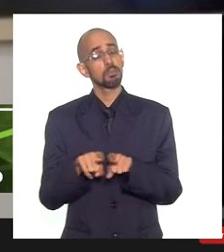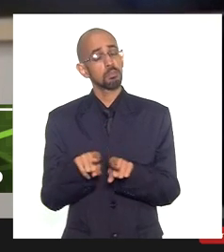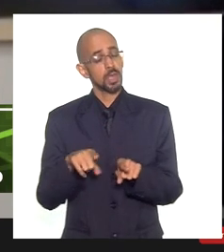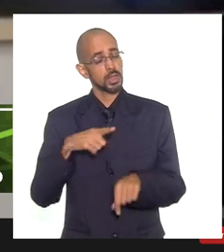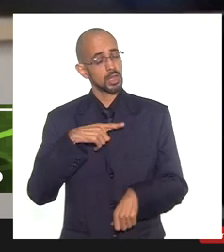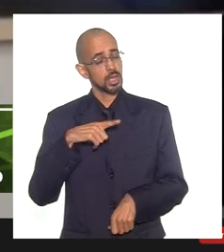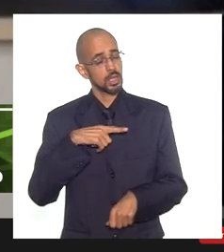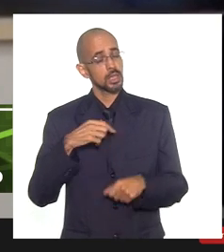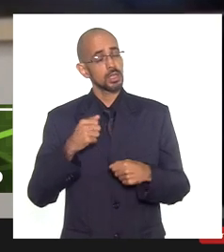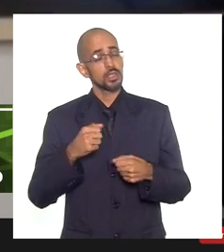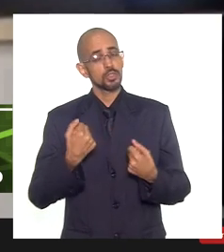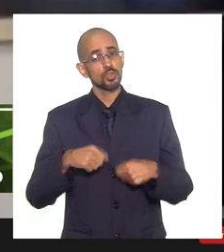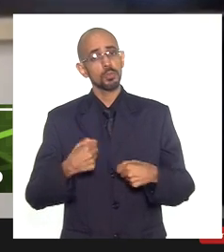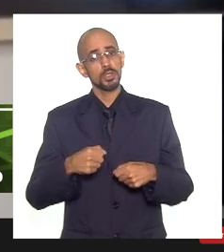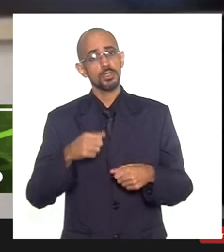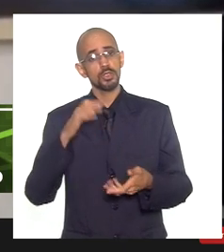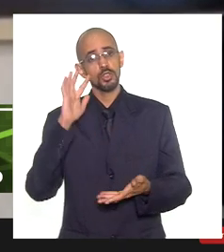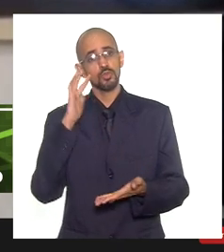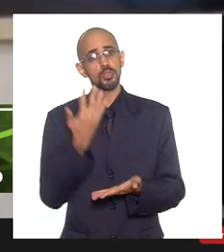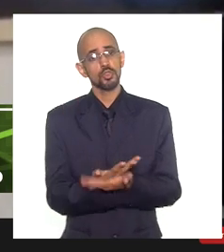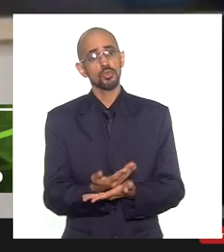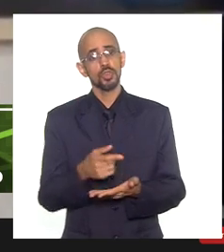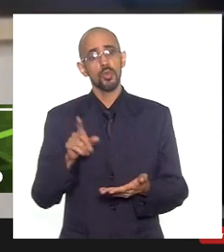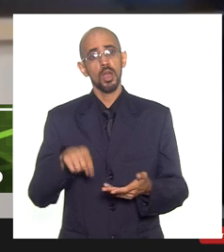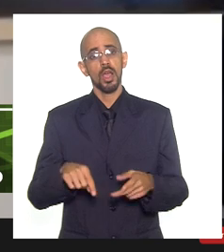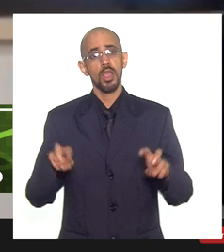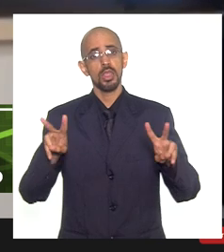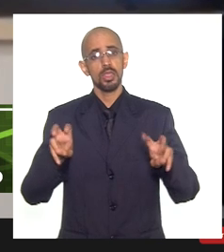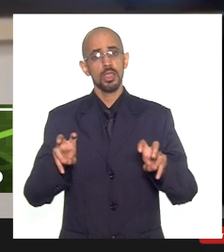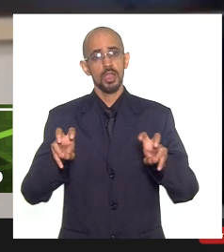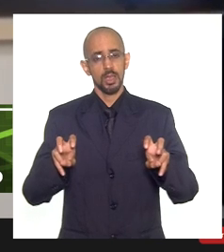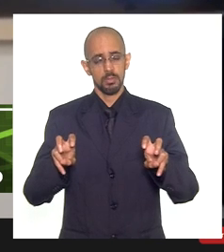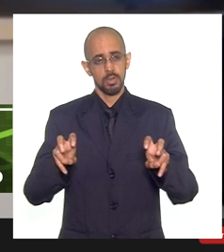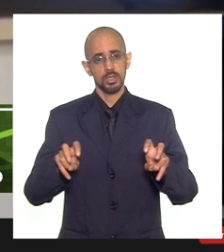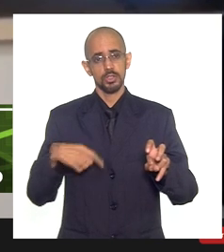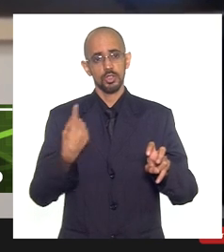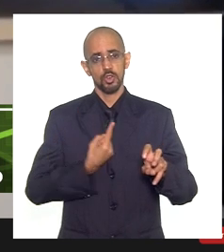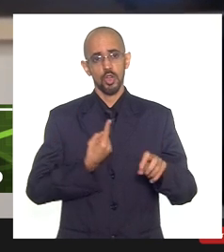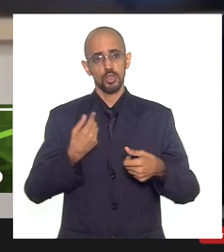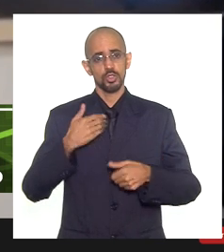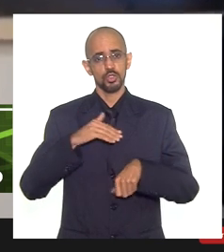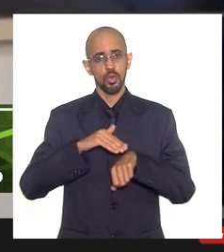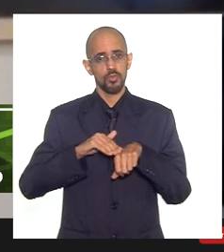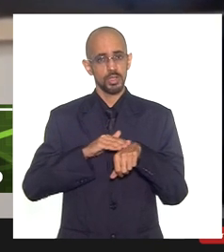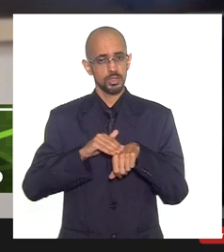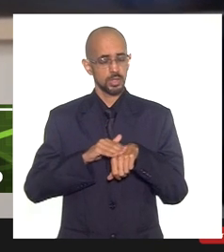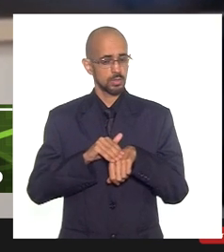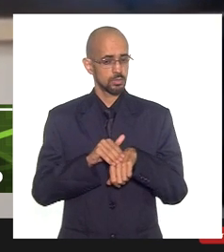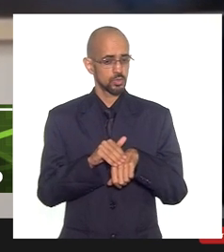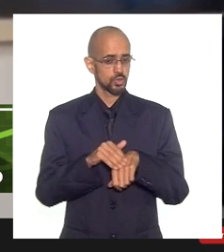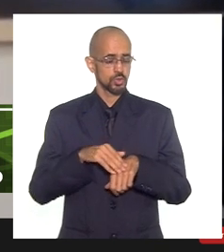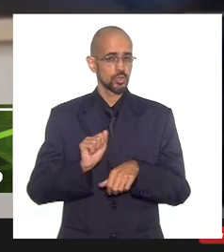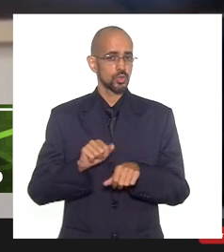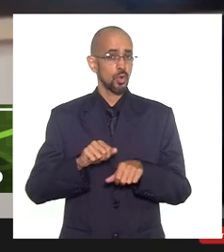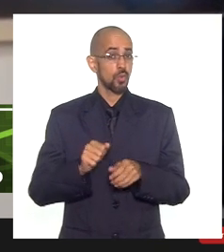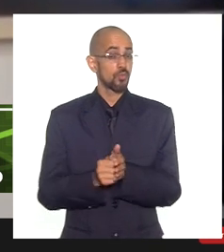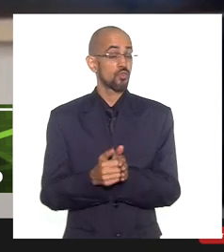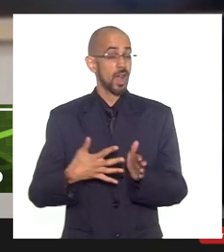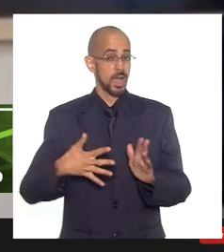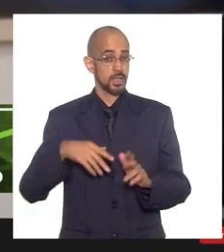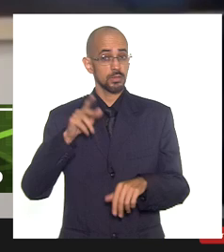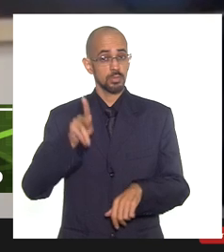uma solução então são temas que eu acho que foram levantados aqui por diversas pessoas que eu acho que